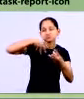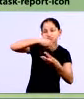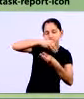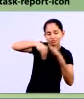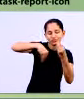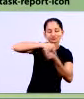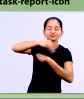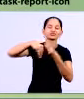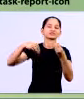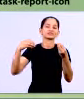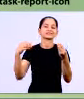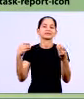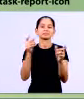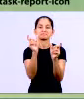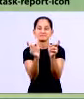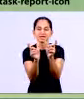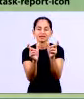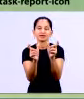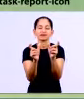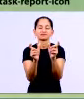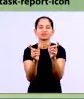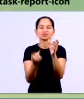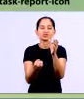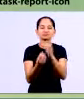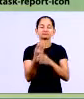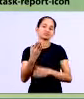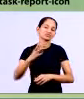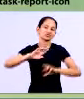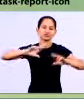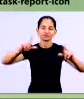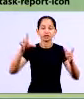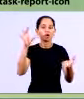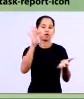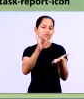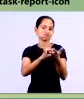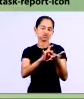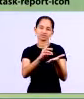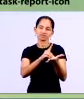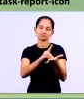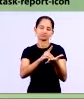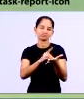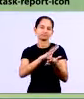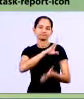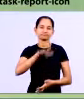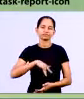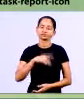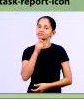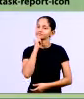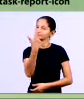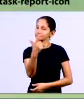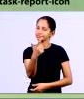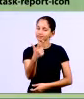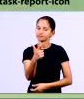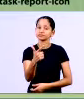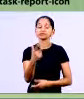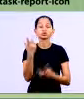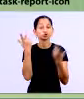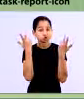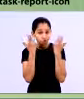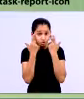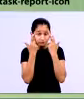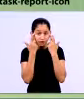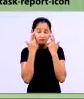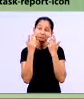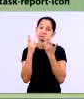misturada aí e ainda não está registrada oficialmente no vocabulário ortográfico da língua portuguesa. Mas pela regra que nos